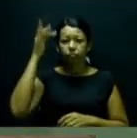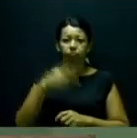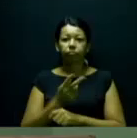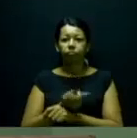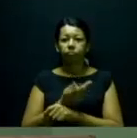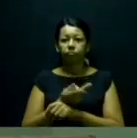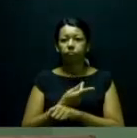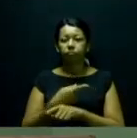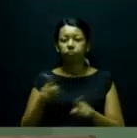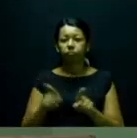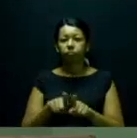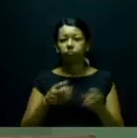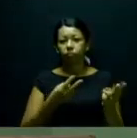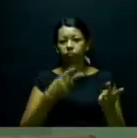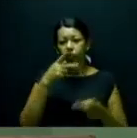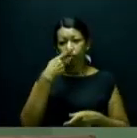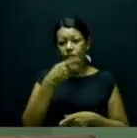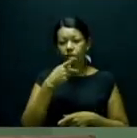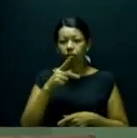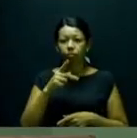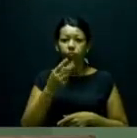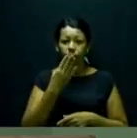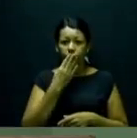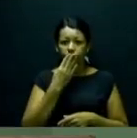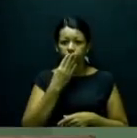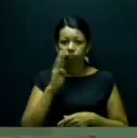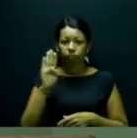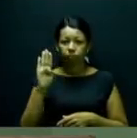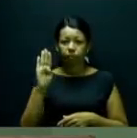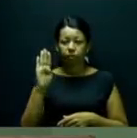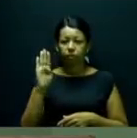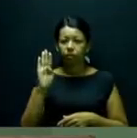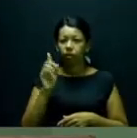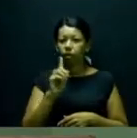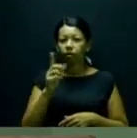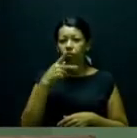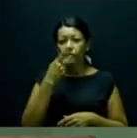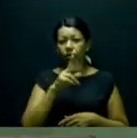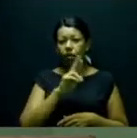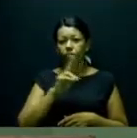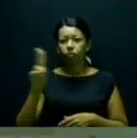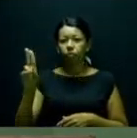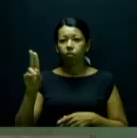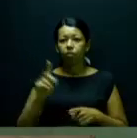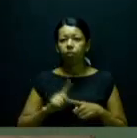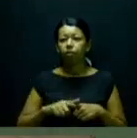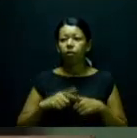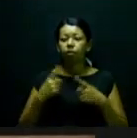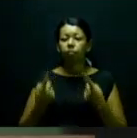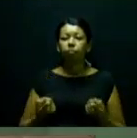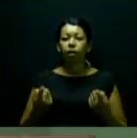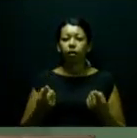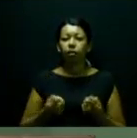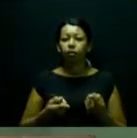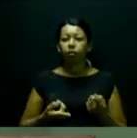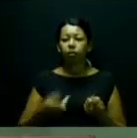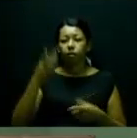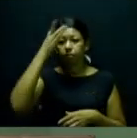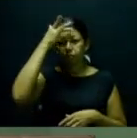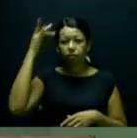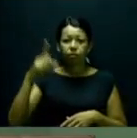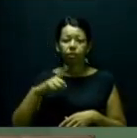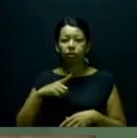e, assim como ele prometi, não vou falar o nome, em respeito. Mas o diabético,